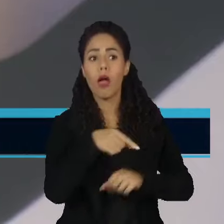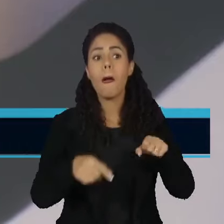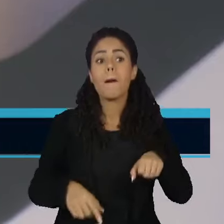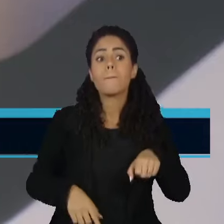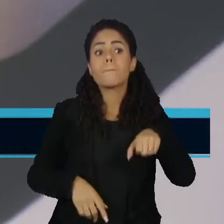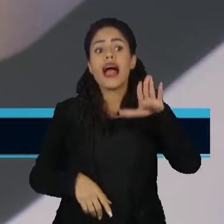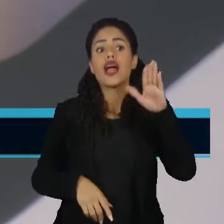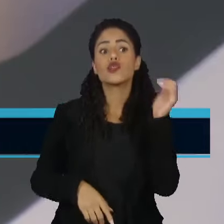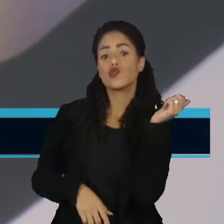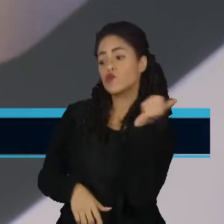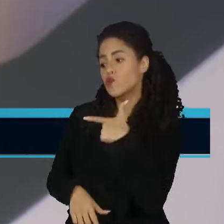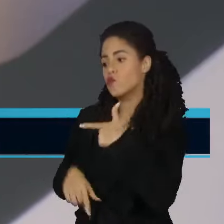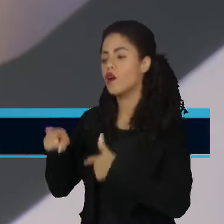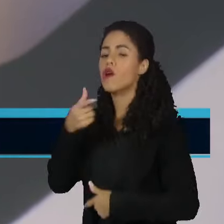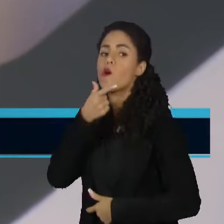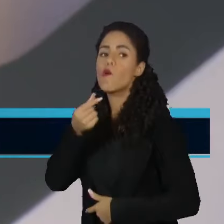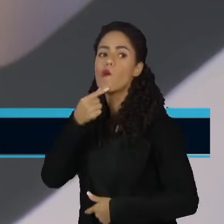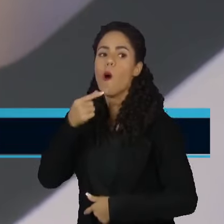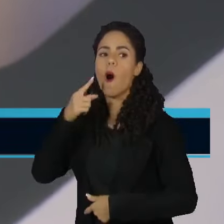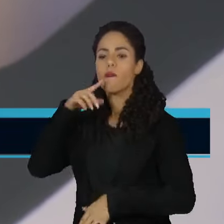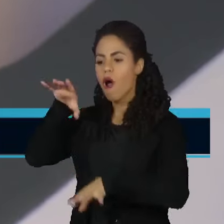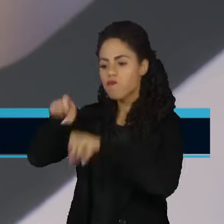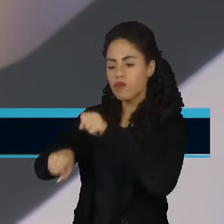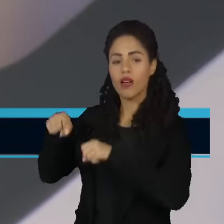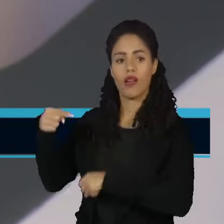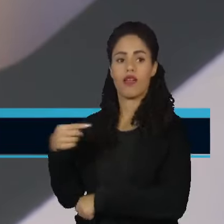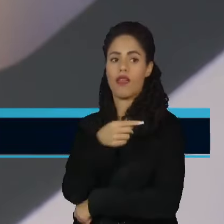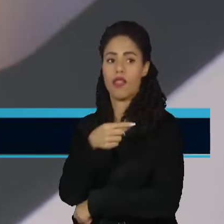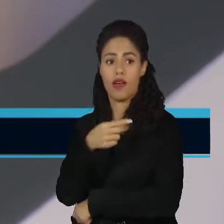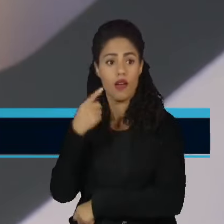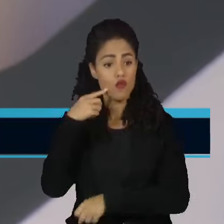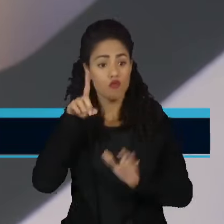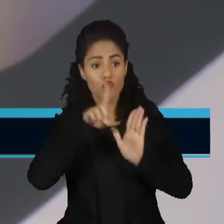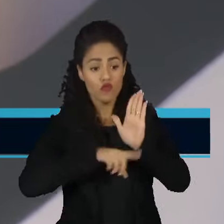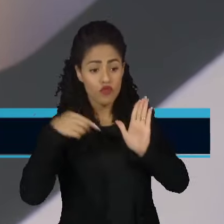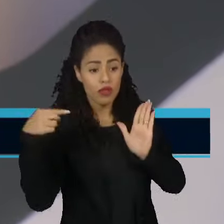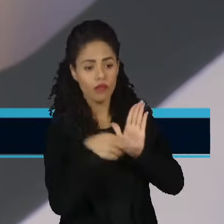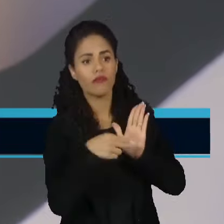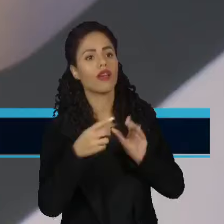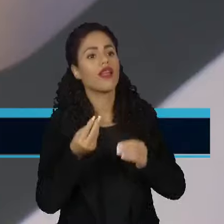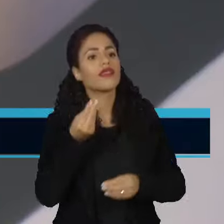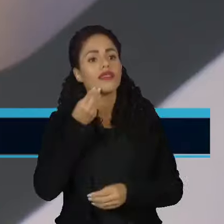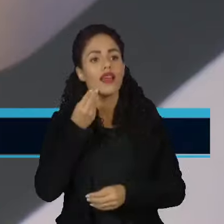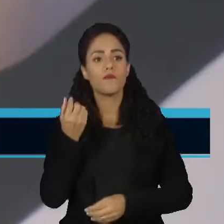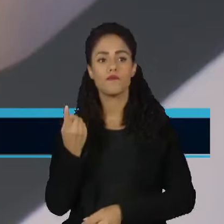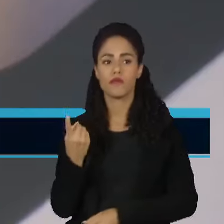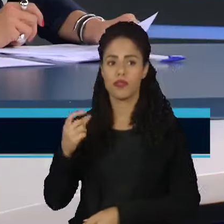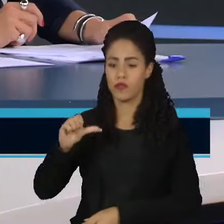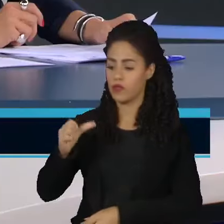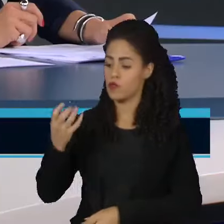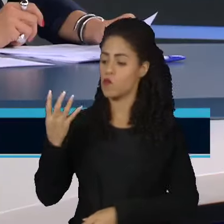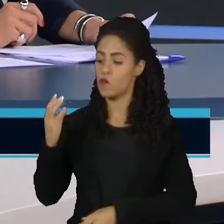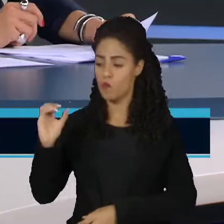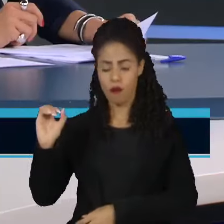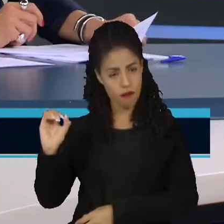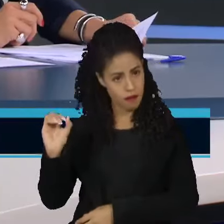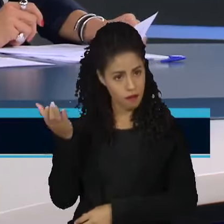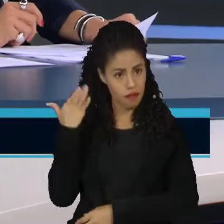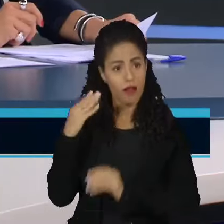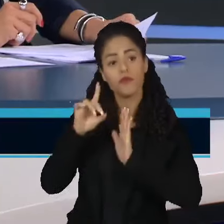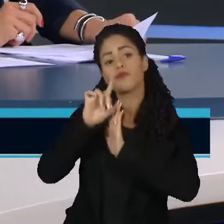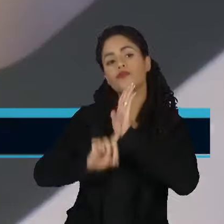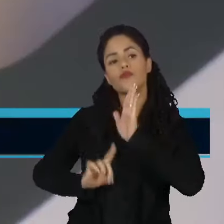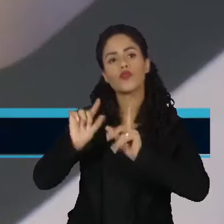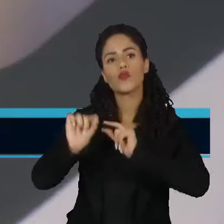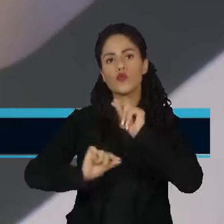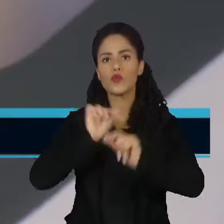que a violência que foi sofrida quando ela busca exercer um direito que está garantido desde 1940, que é o direito de